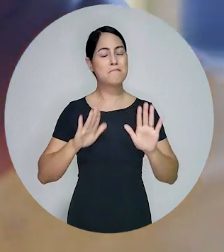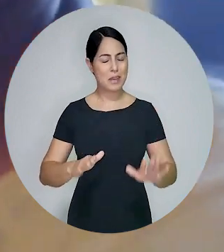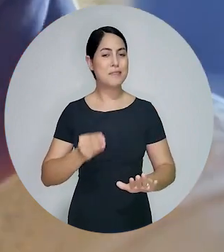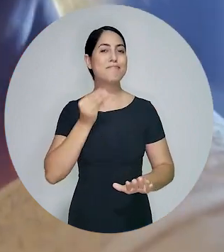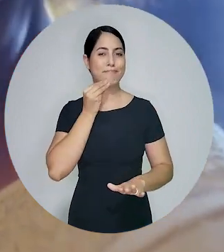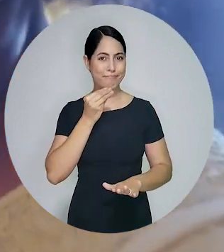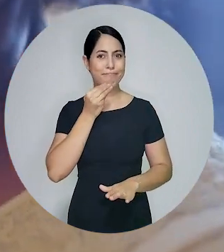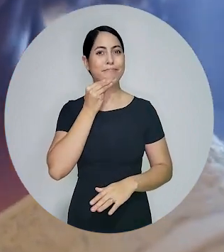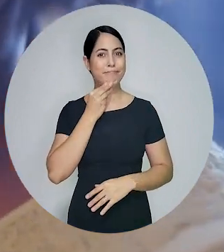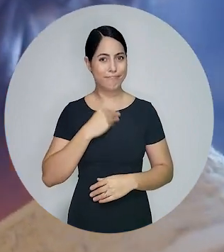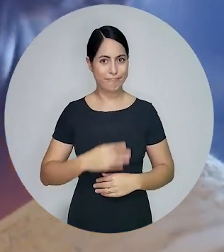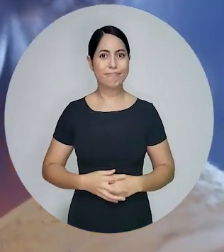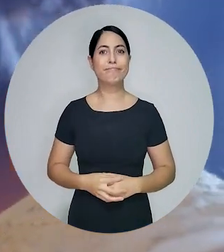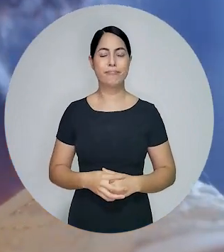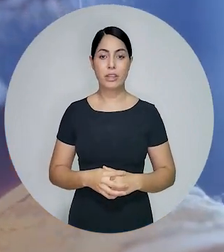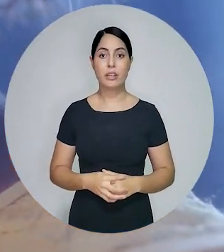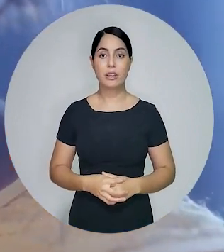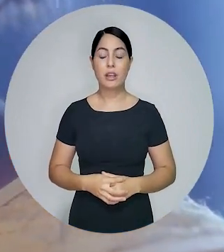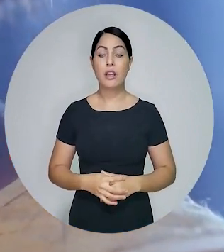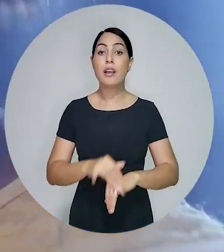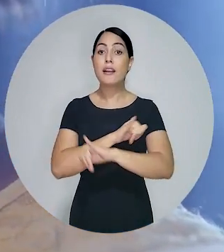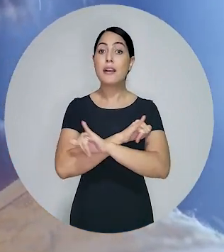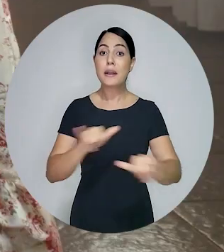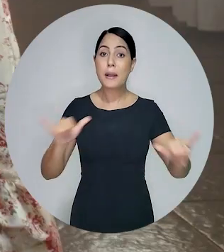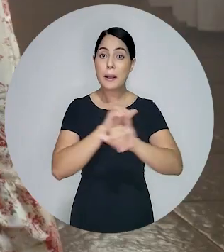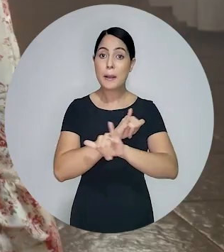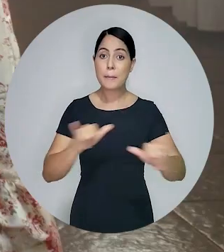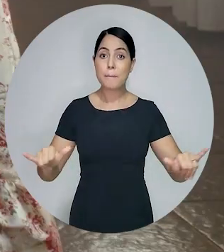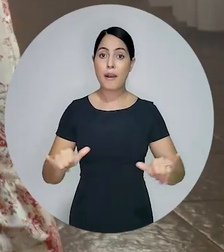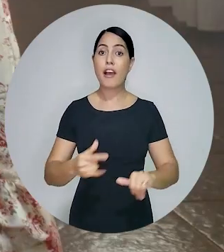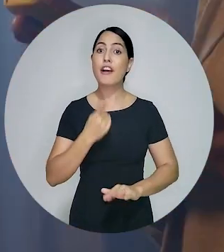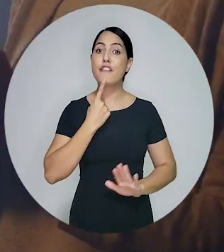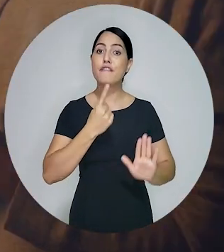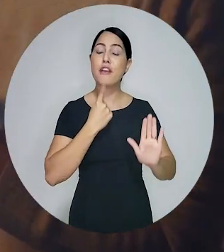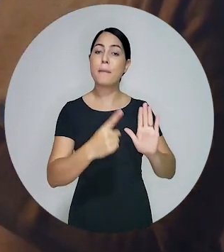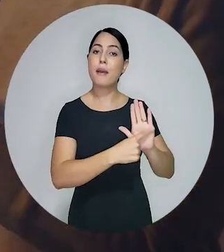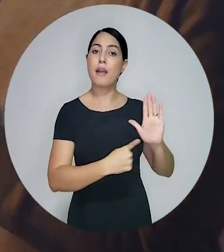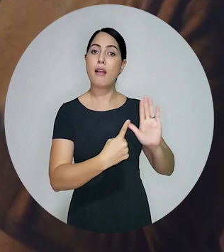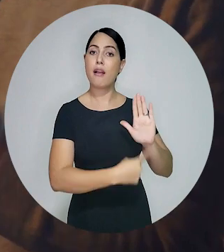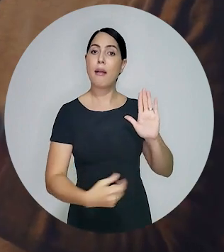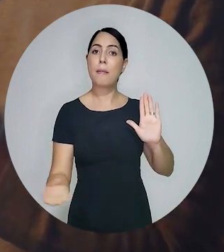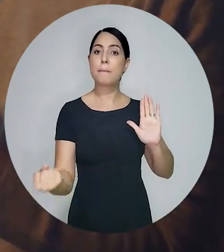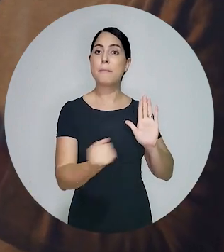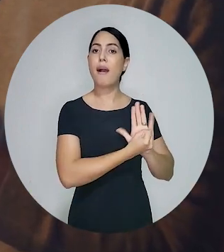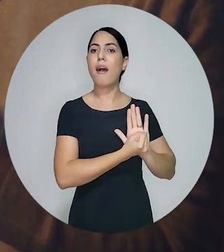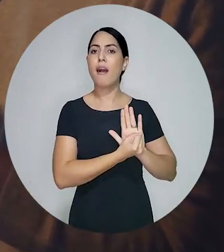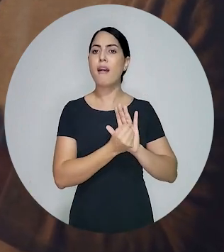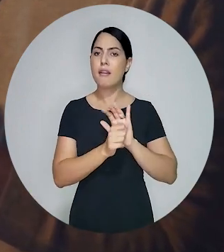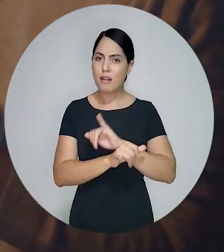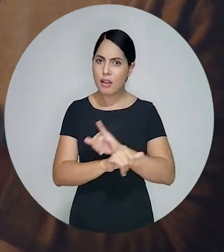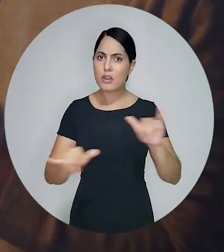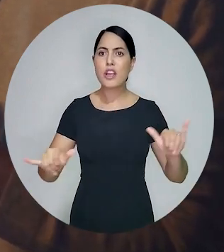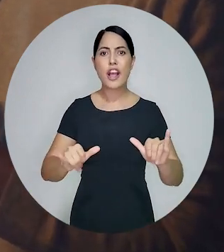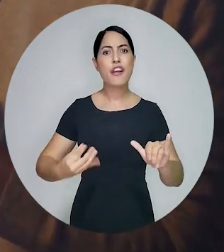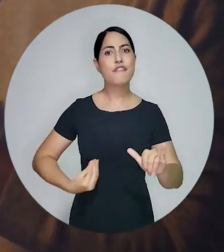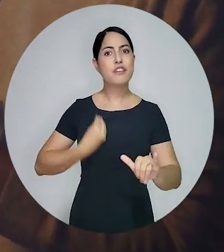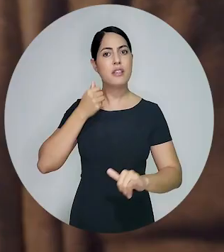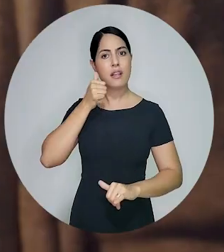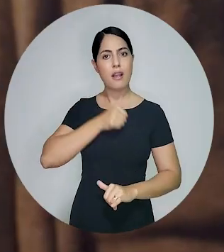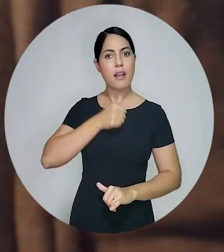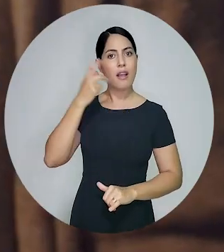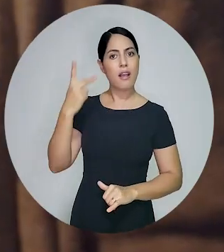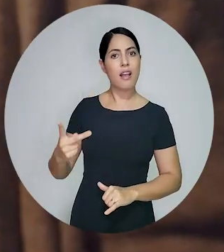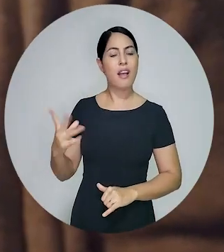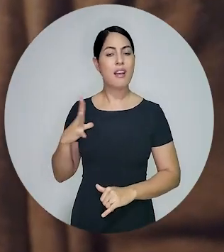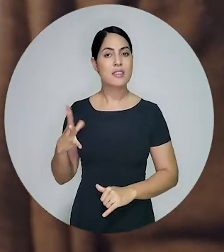Essa história não é minha, mas poderia ser. A campanha Sinal Vermelho salvou a vida delas e de outras